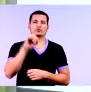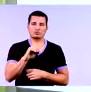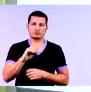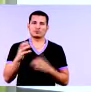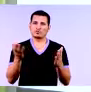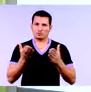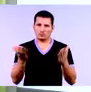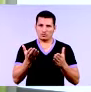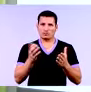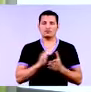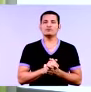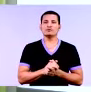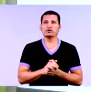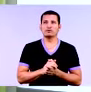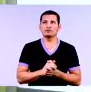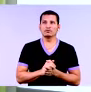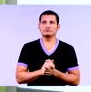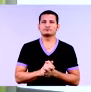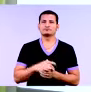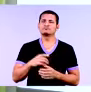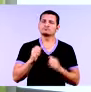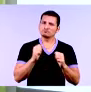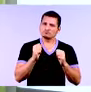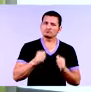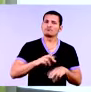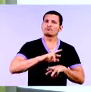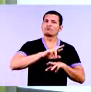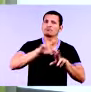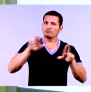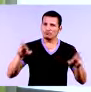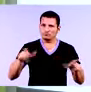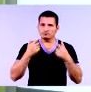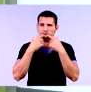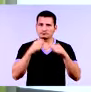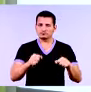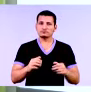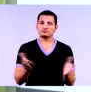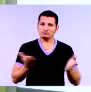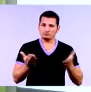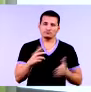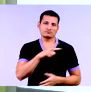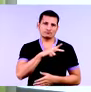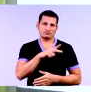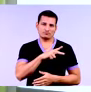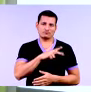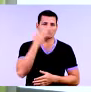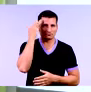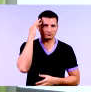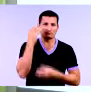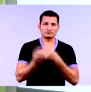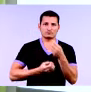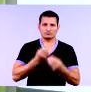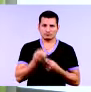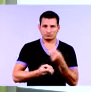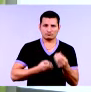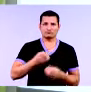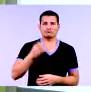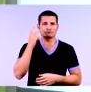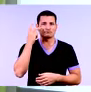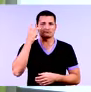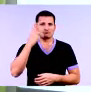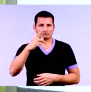hoje aqui, ela serve para muitas linguagens. Hoje, particularmente, vamos entender como funciona para